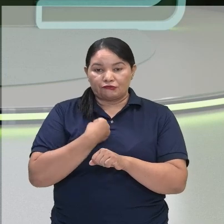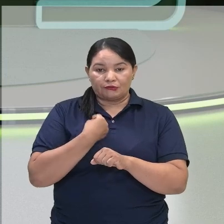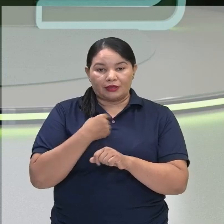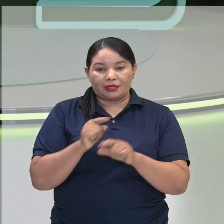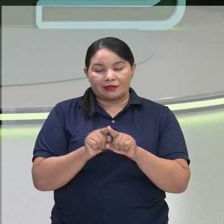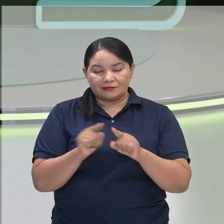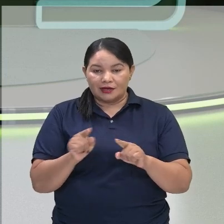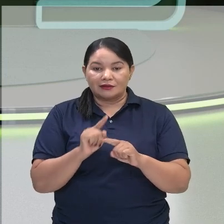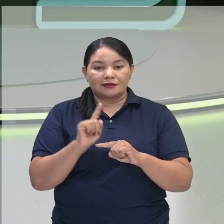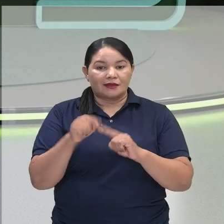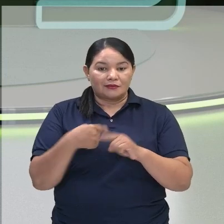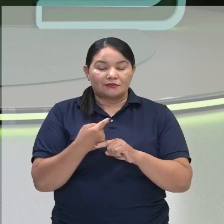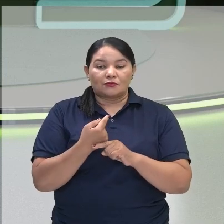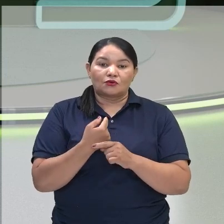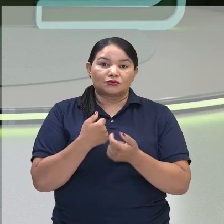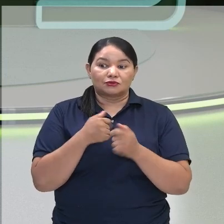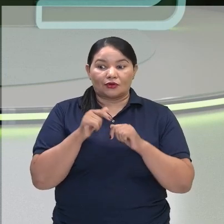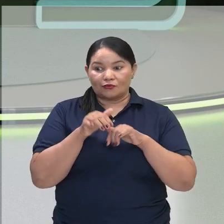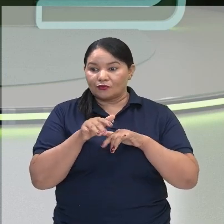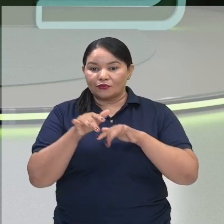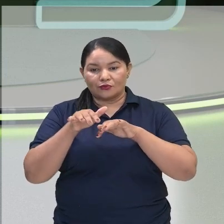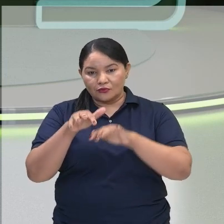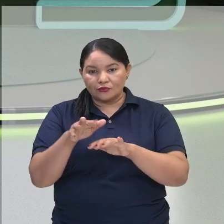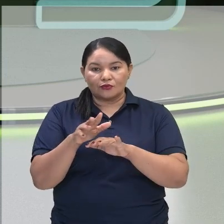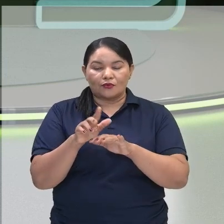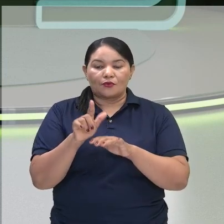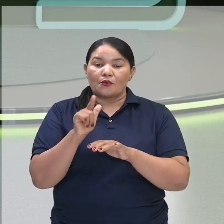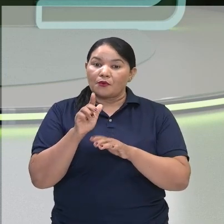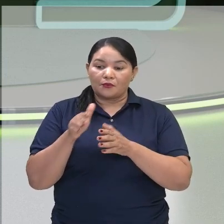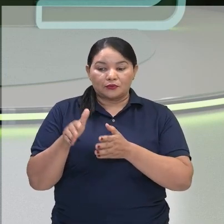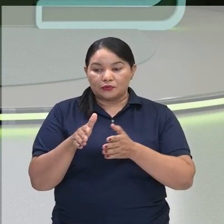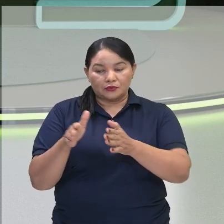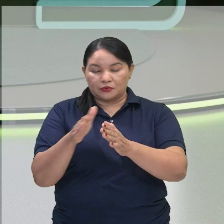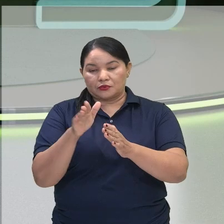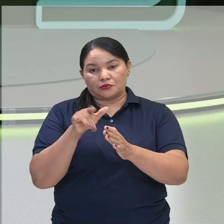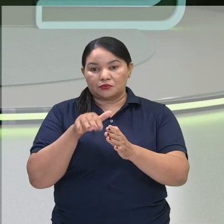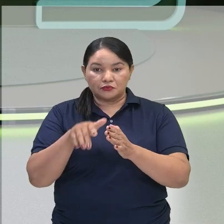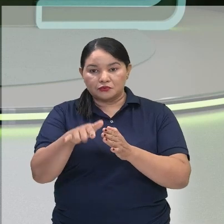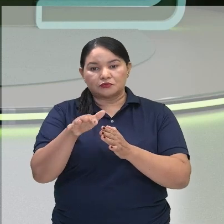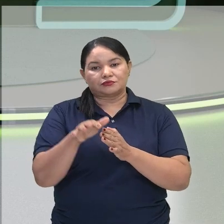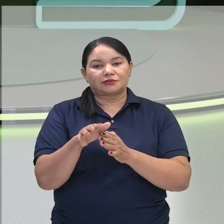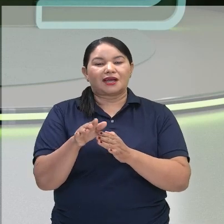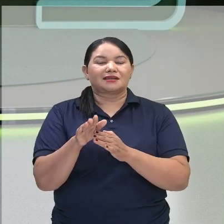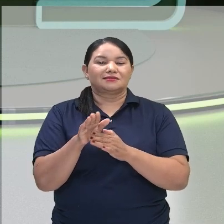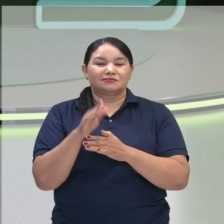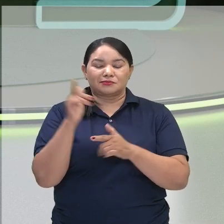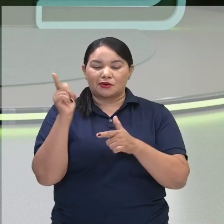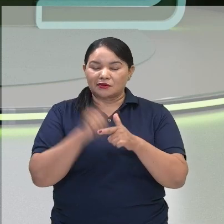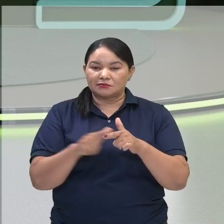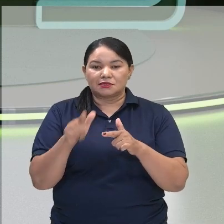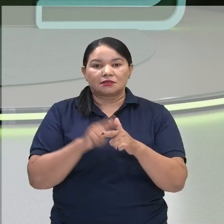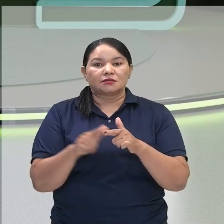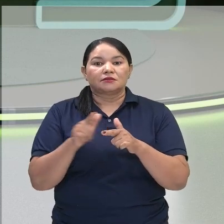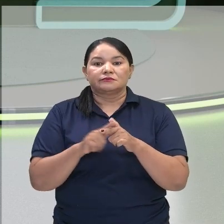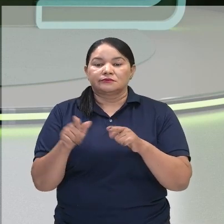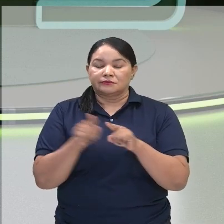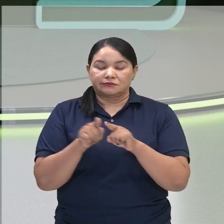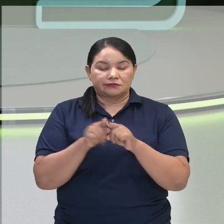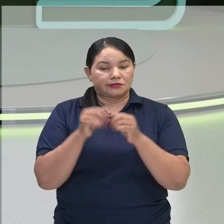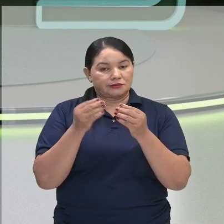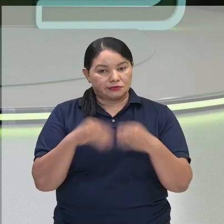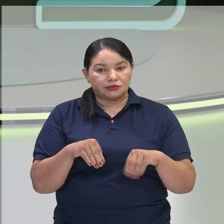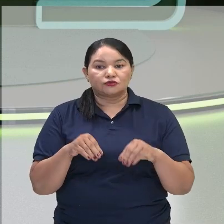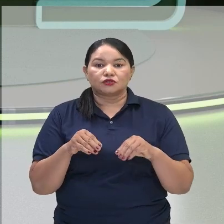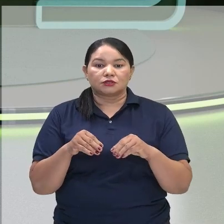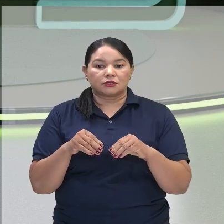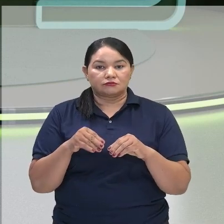o fenômeno da piracema, né, que é o processo de reprodução deles, também fica prejudicado, então a gente vai ter ali uma